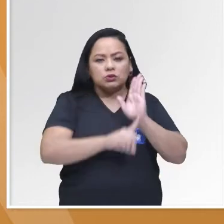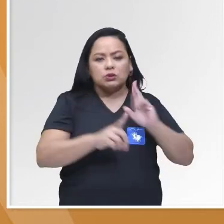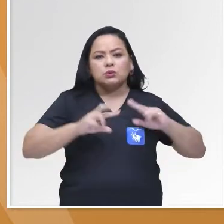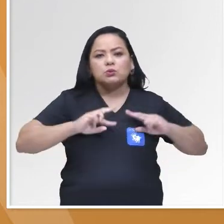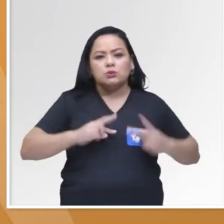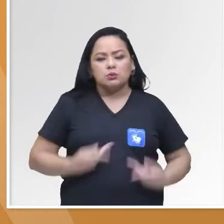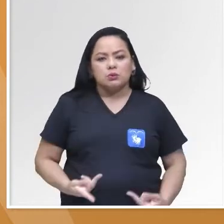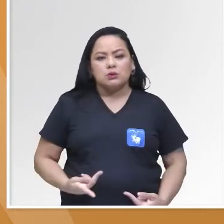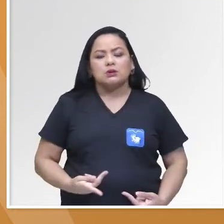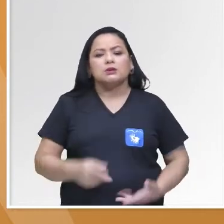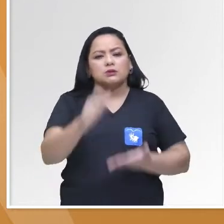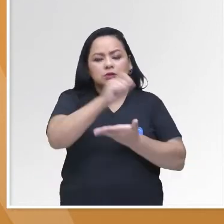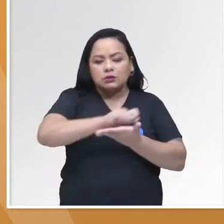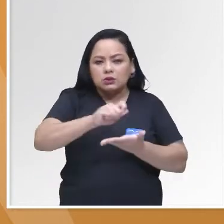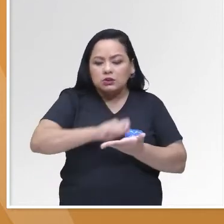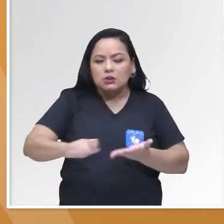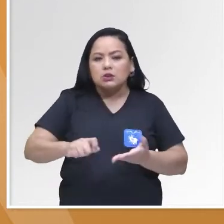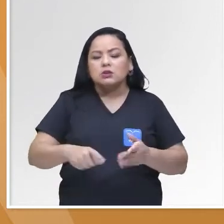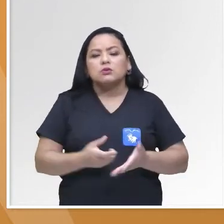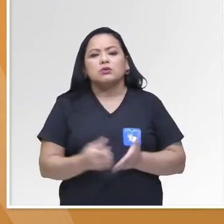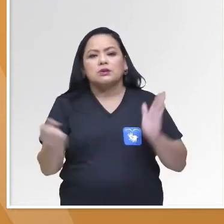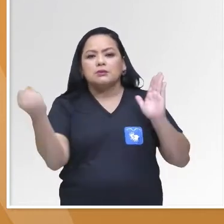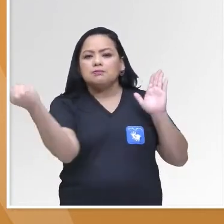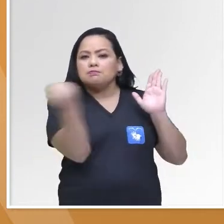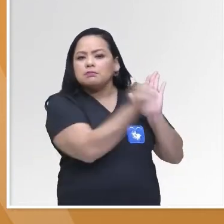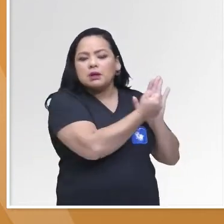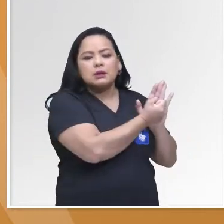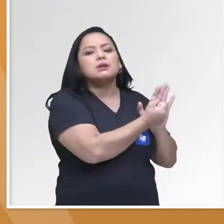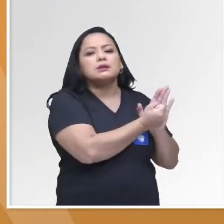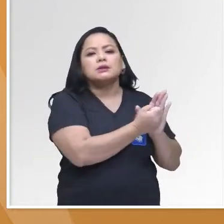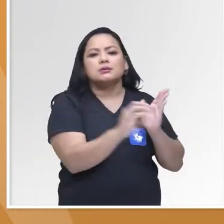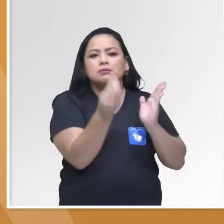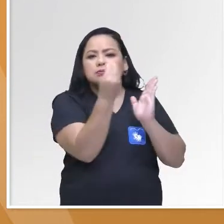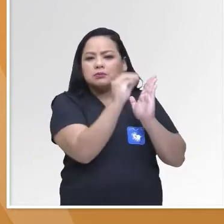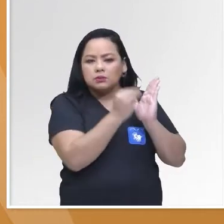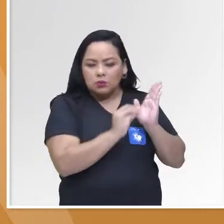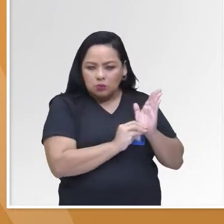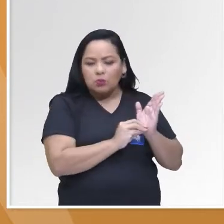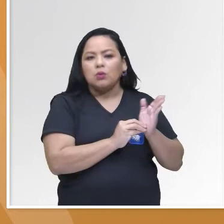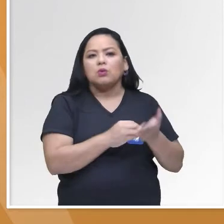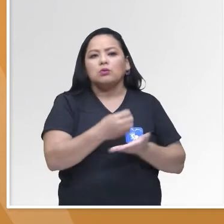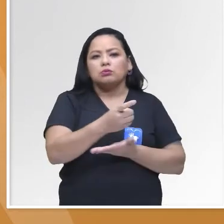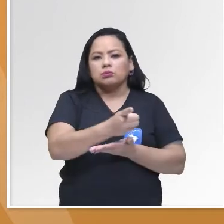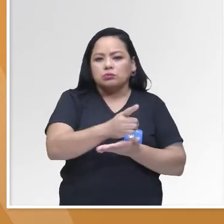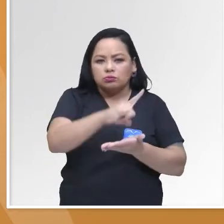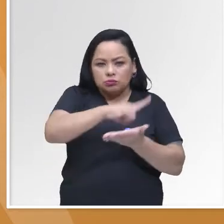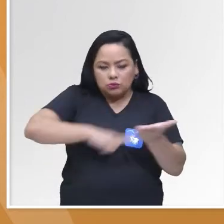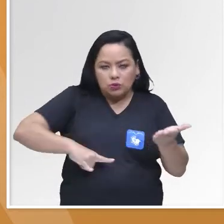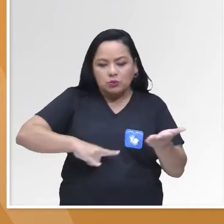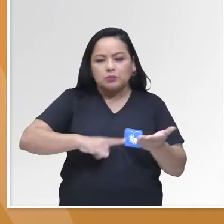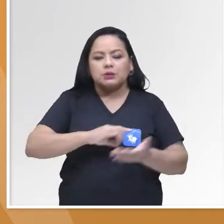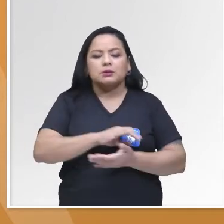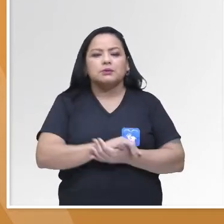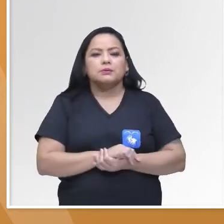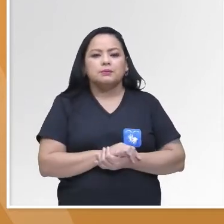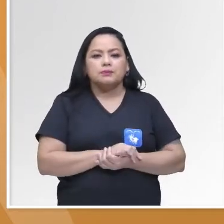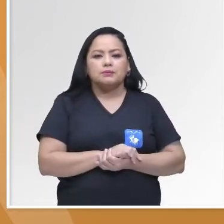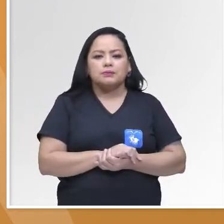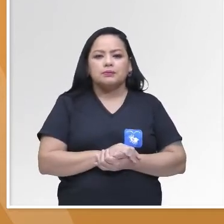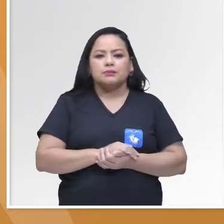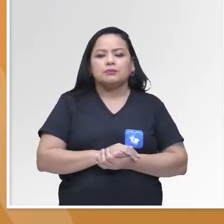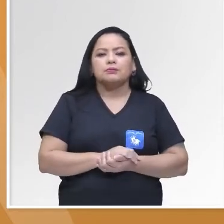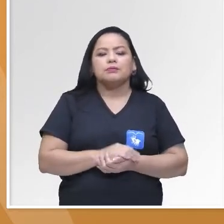foram redigidos, escritos e colocados naquela Declaração Universal dos